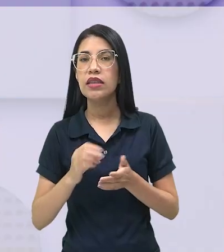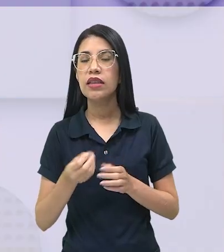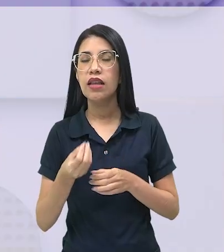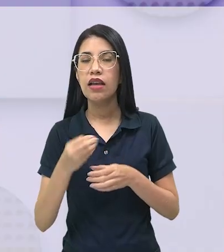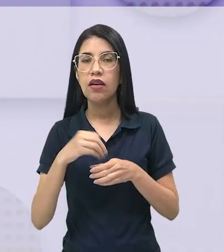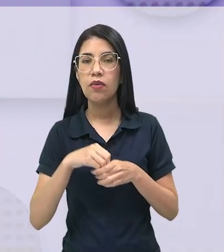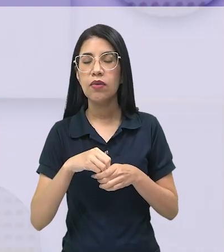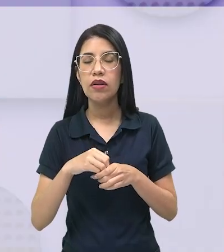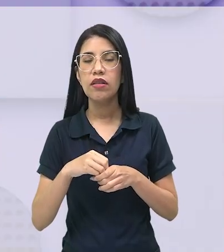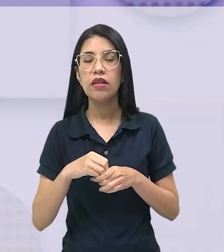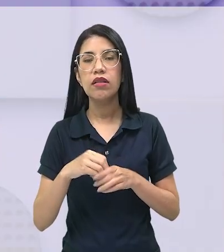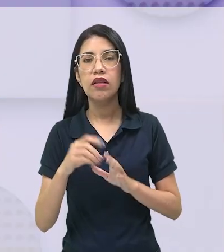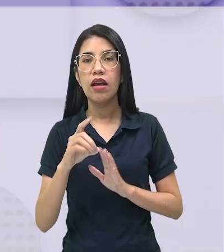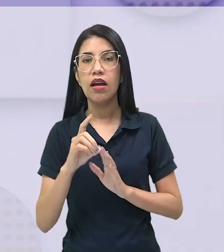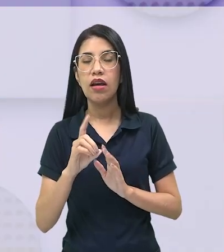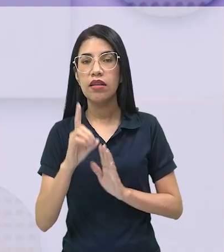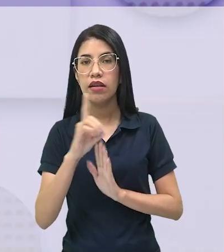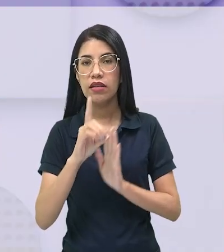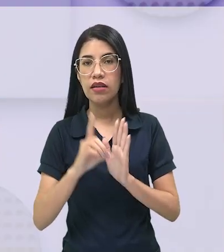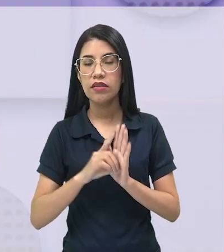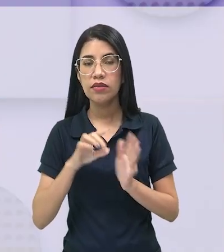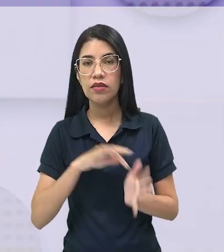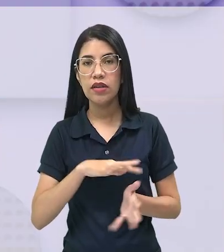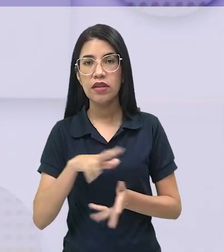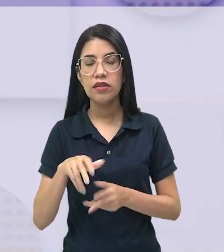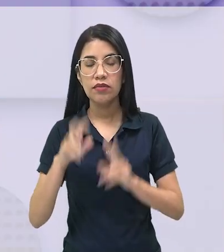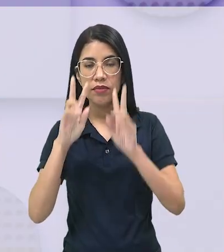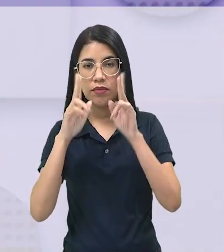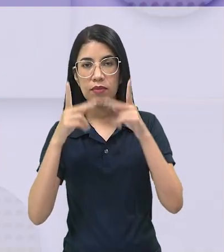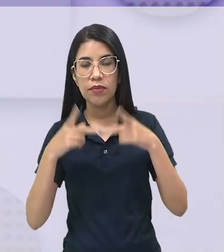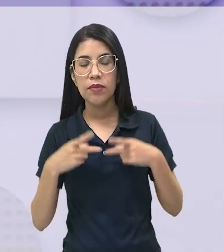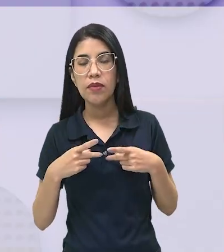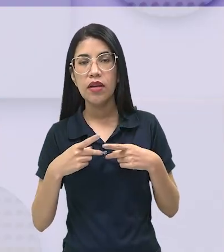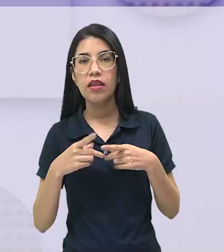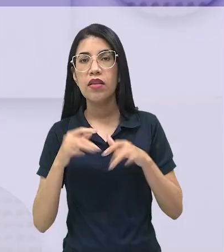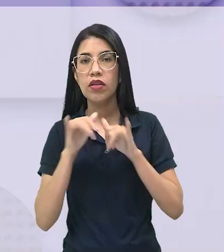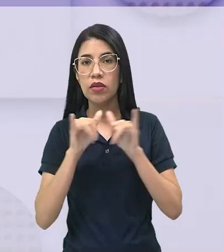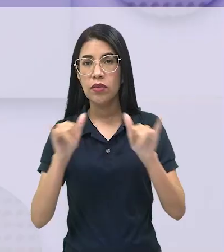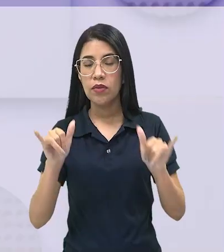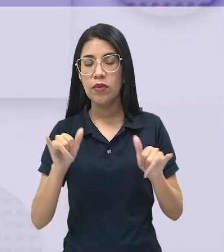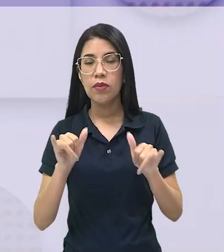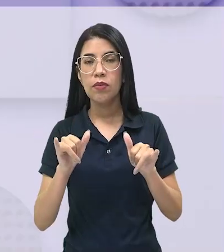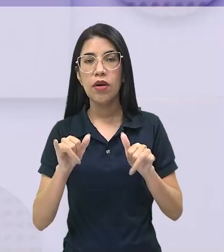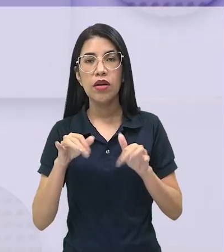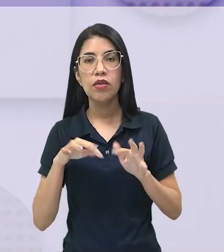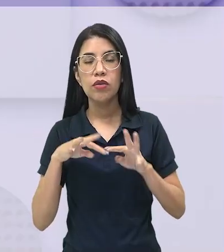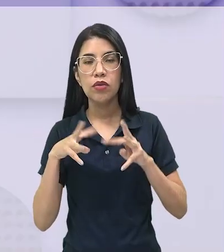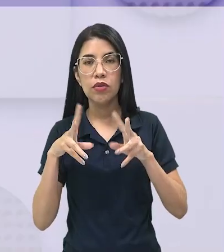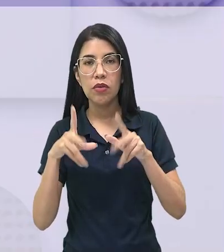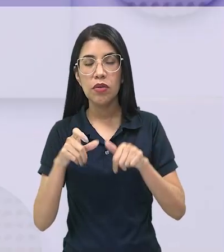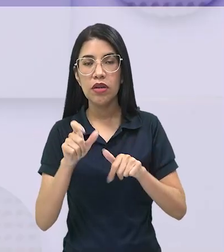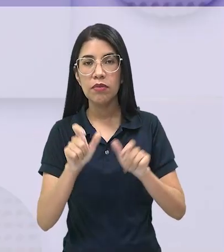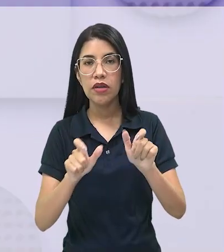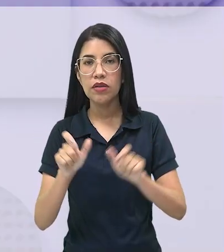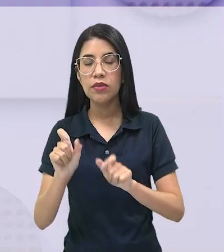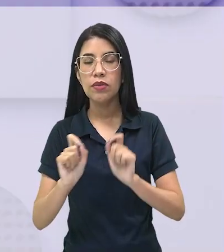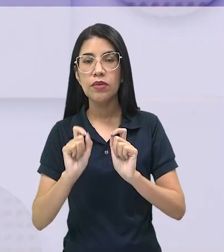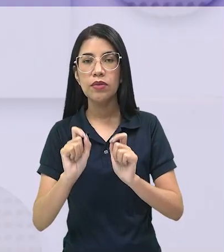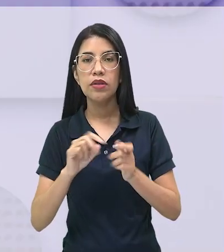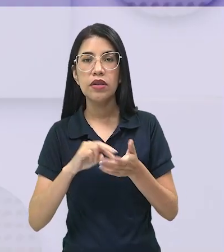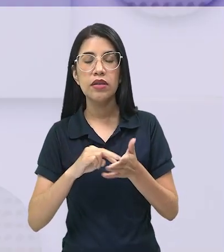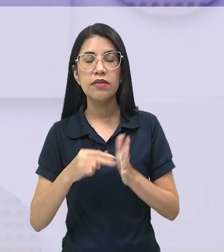dos Direitos Humanos, em 1948, promulgou e expressou para todo mundo. Um